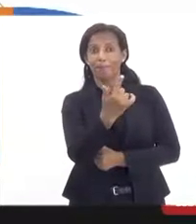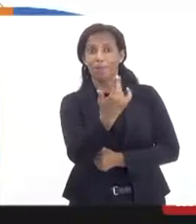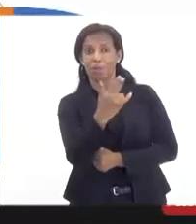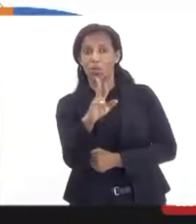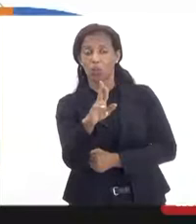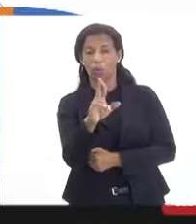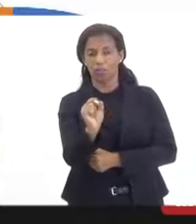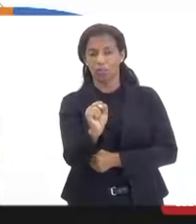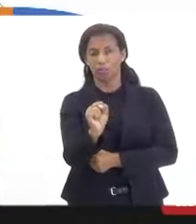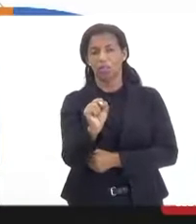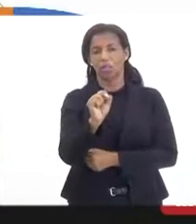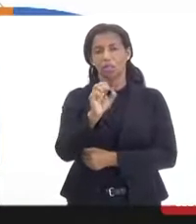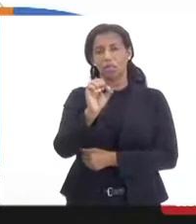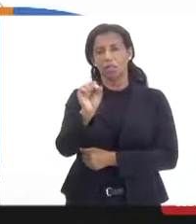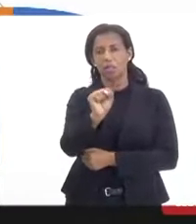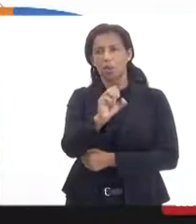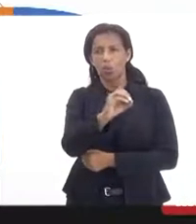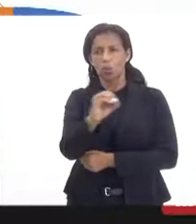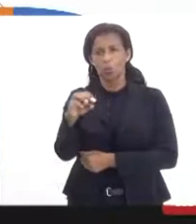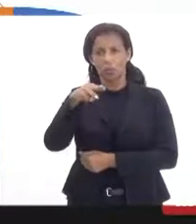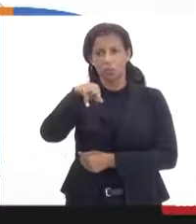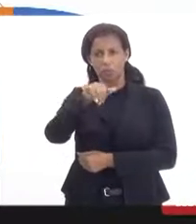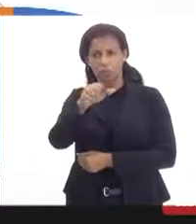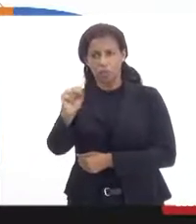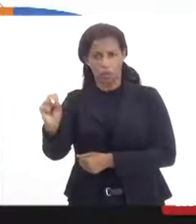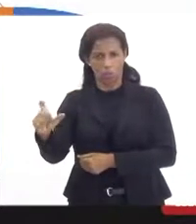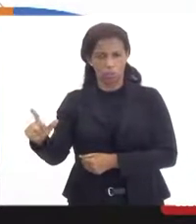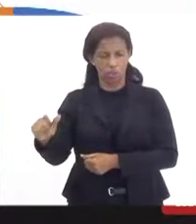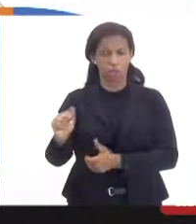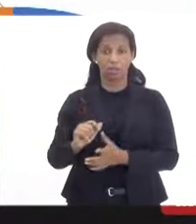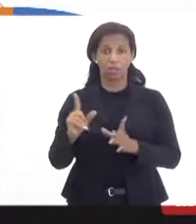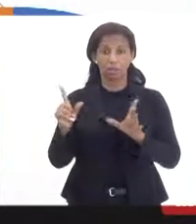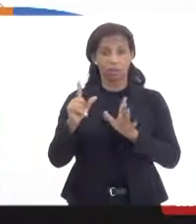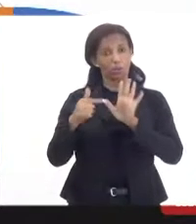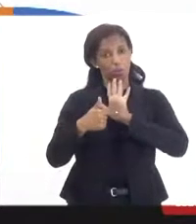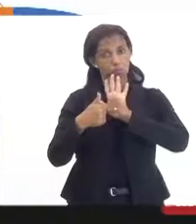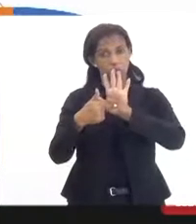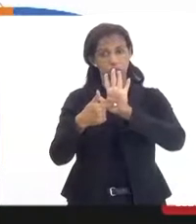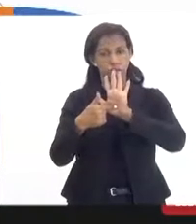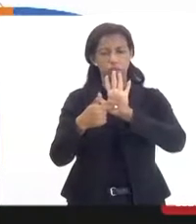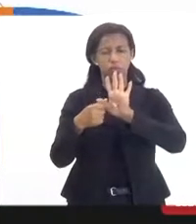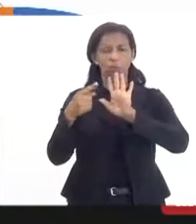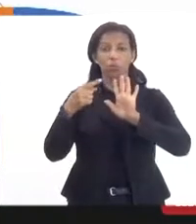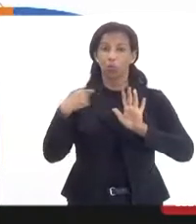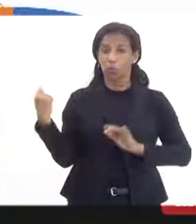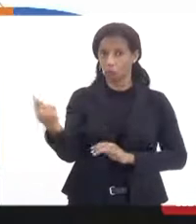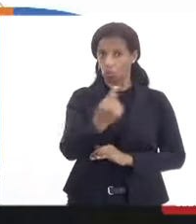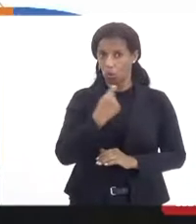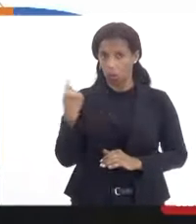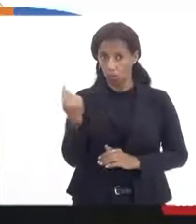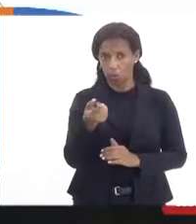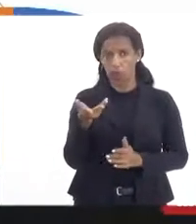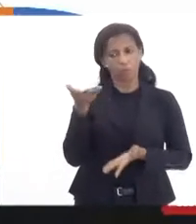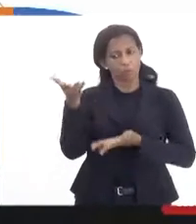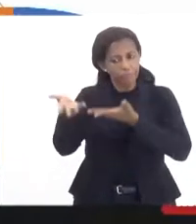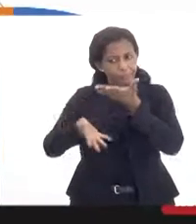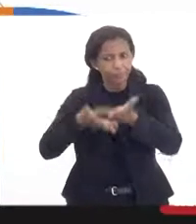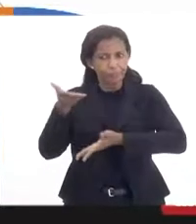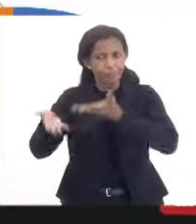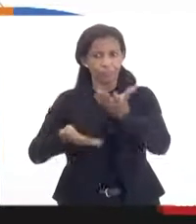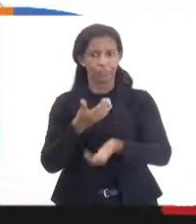8 bilhões e 800 milhões, tá, relacionados a isso. Então, aqui já dá uma abrangência do que nós vamos tratar. Nós vamos tratar